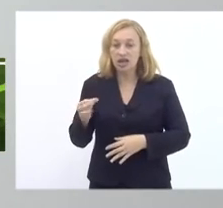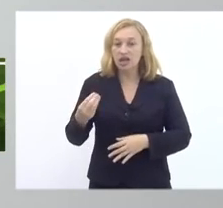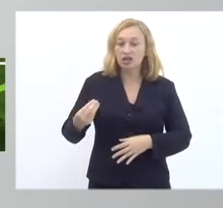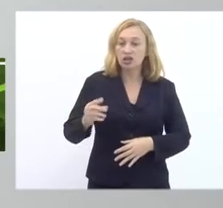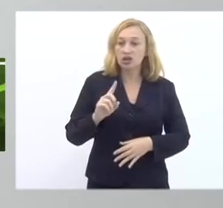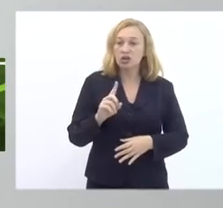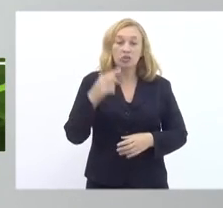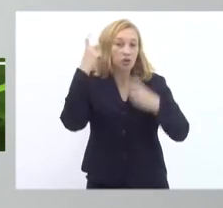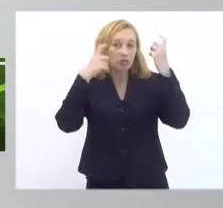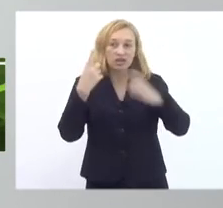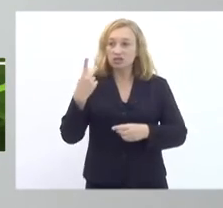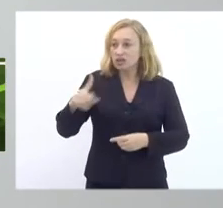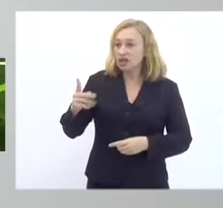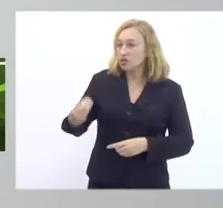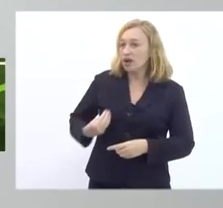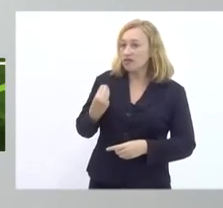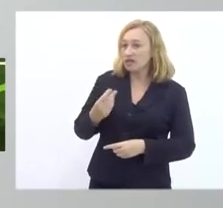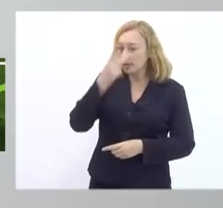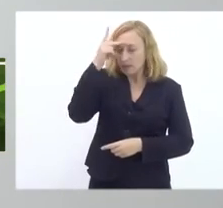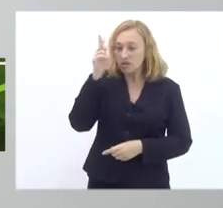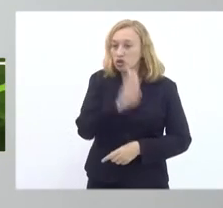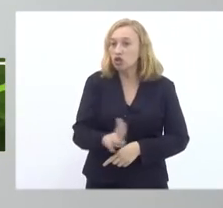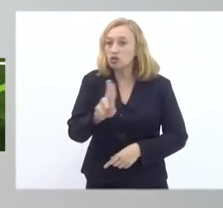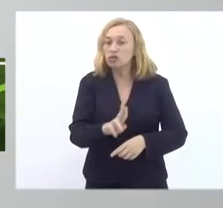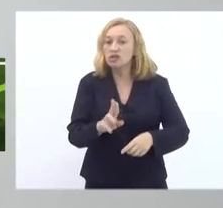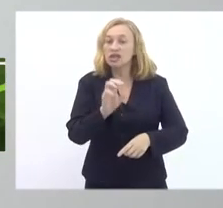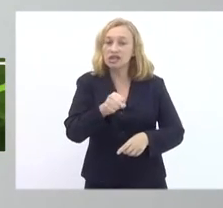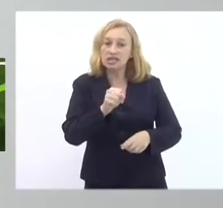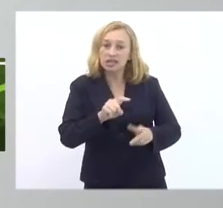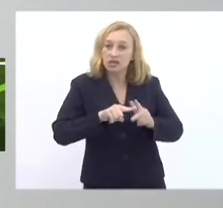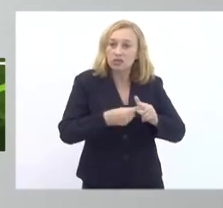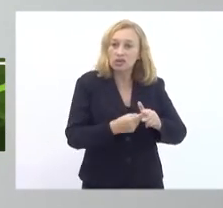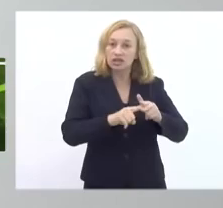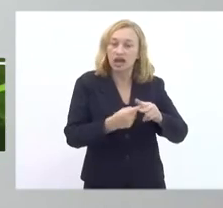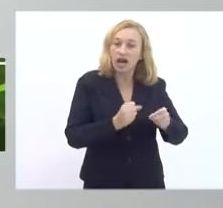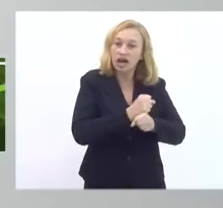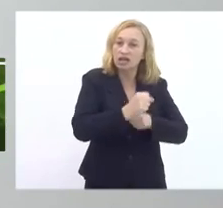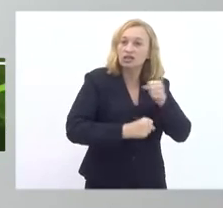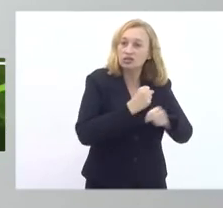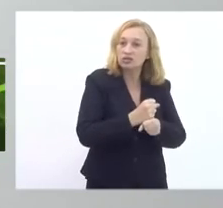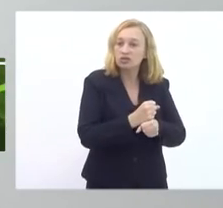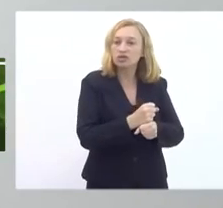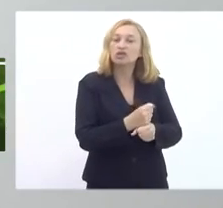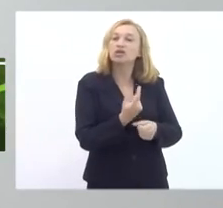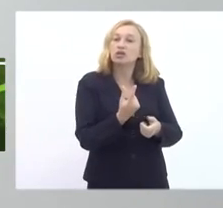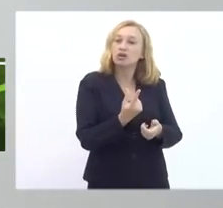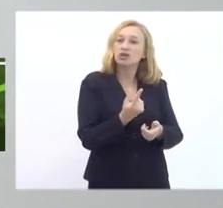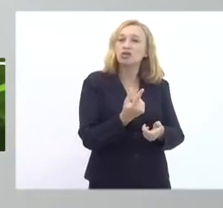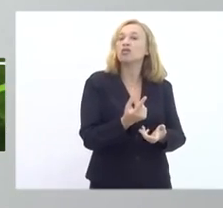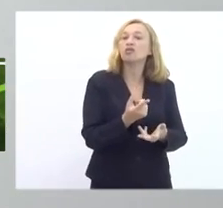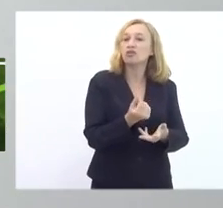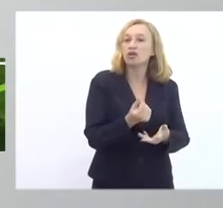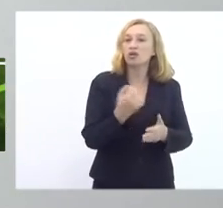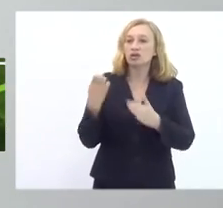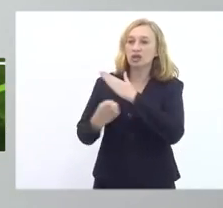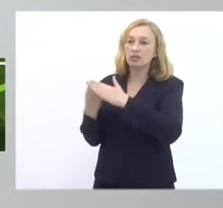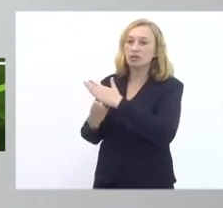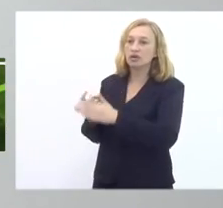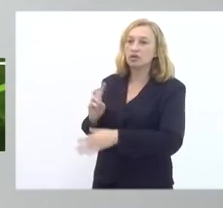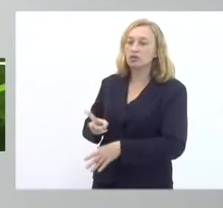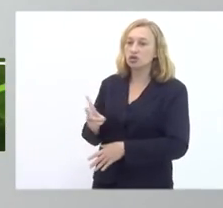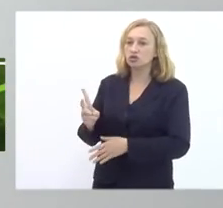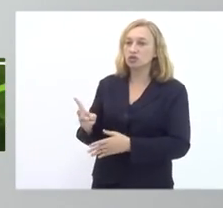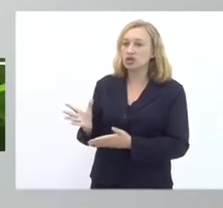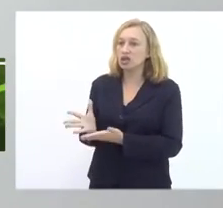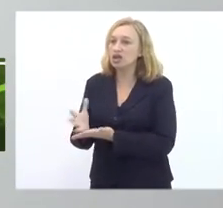a possibilidade de nossa existência. A preocupação é reajustar anualmente as contas da Supervia e garantir que eles continuem lucrando. Então,